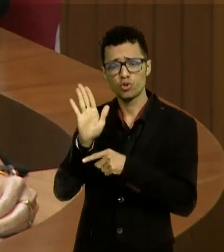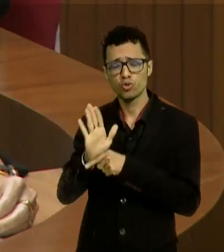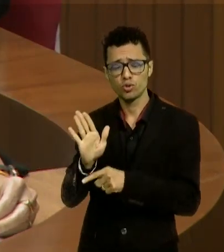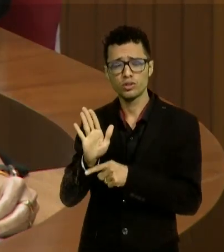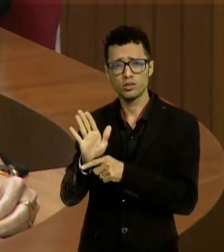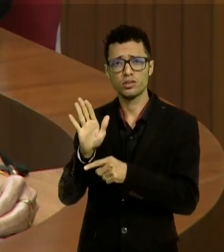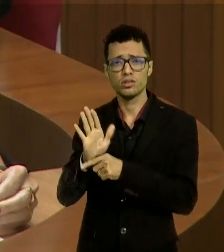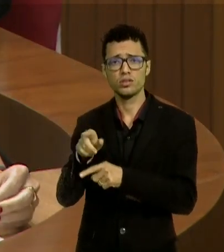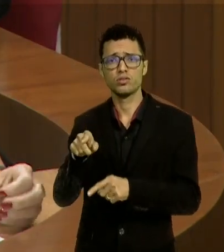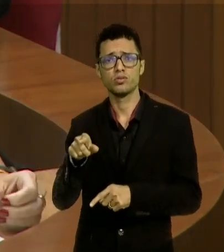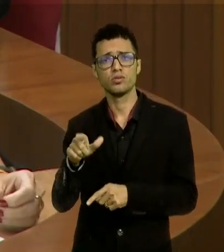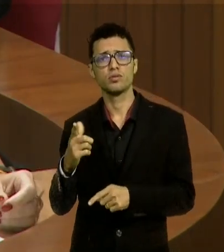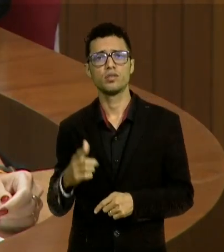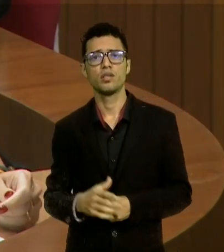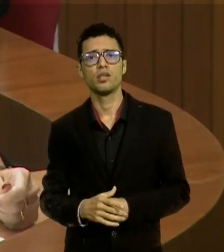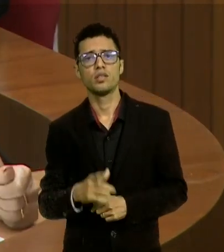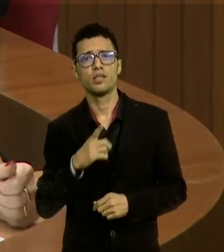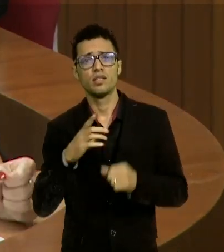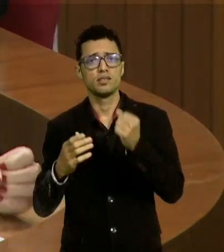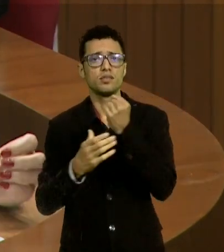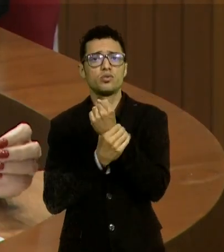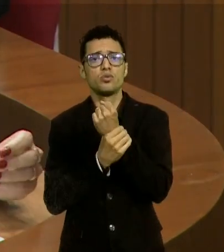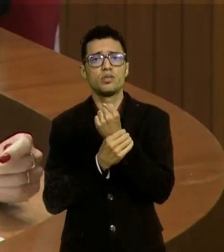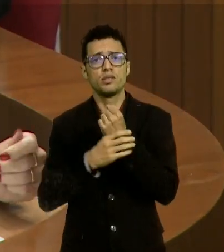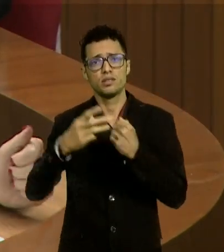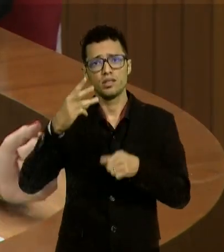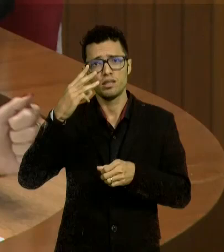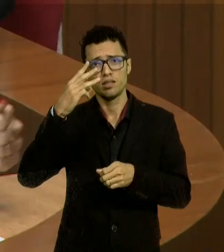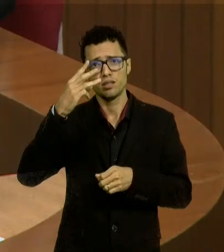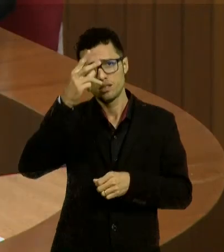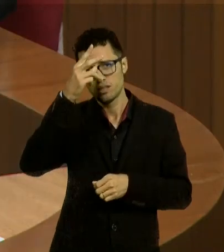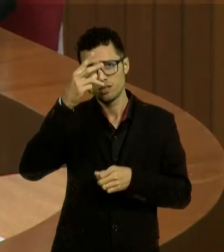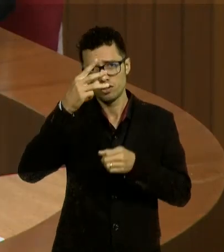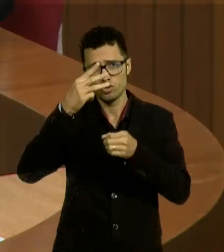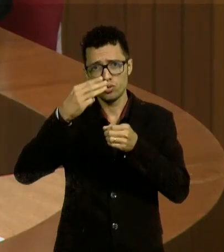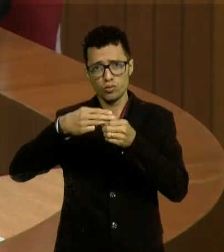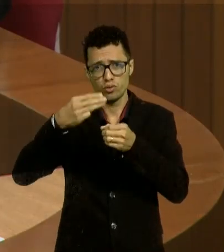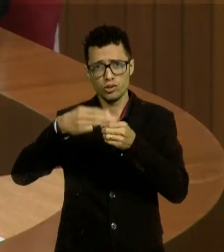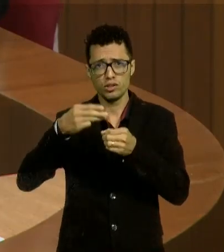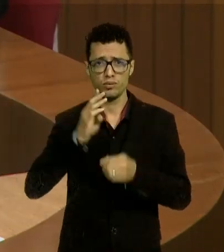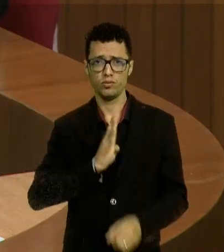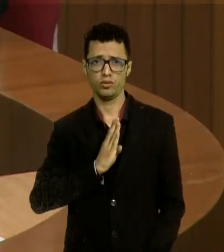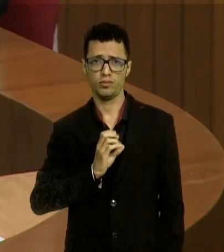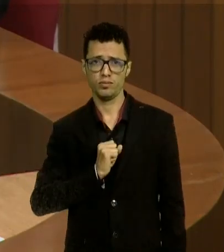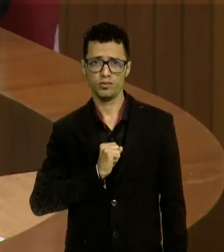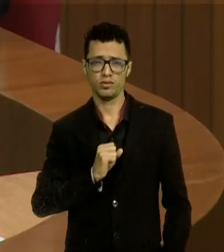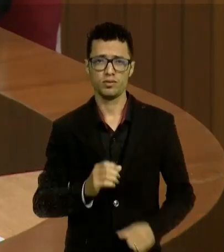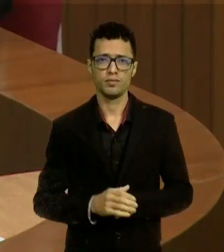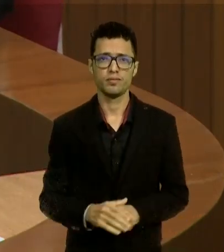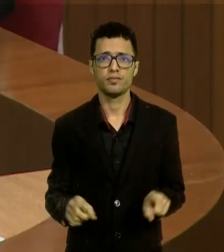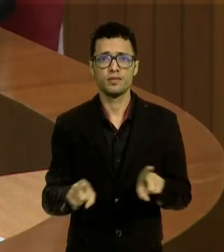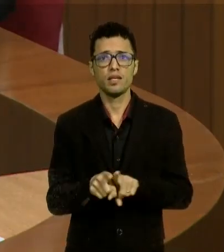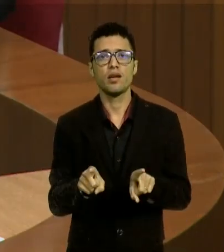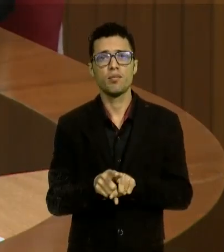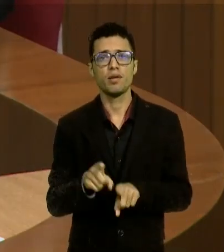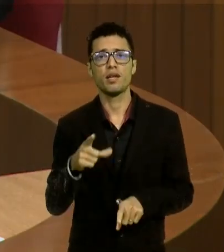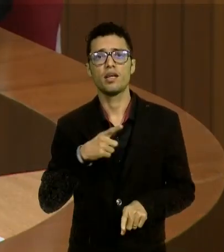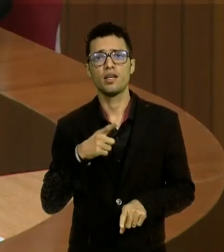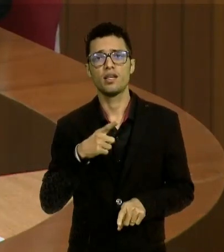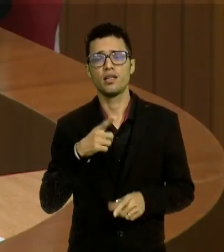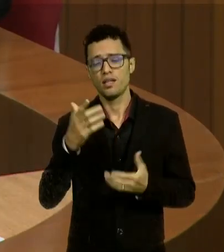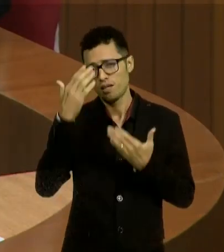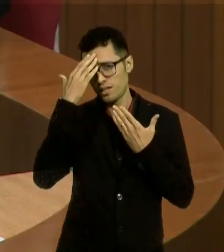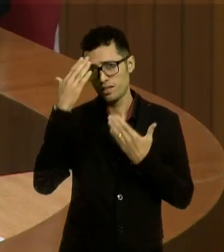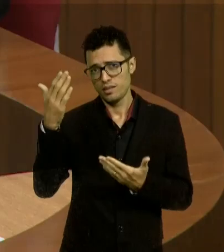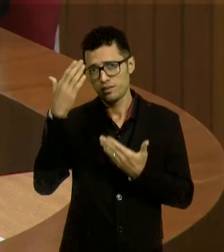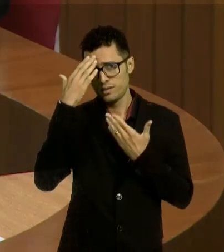Guarda Municipal de Balsas. Queria agradecer também pelo curso tático que o nosso